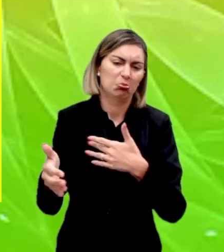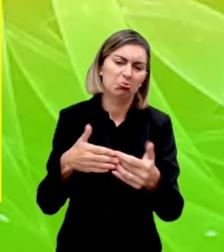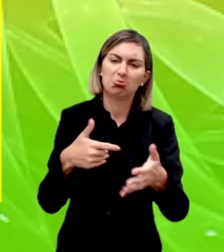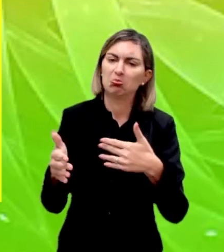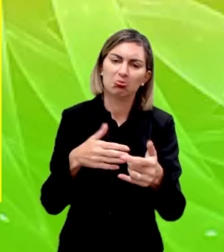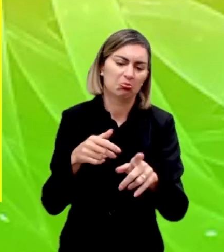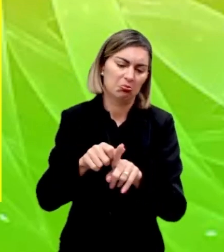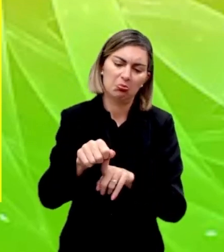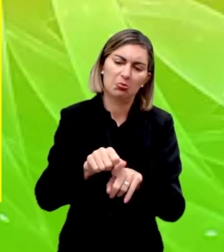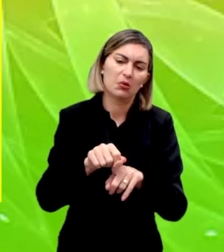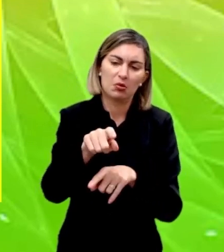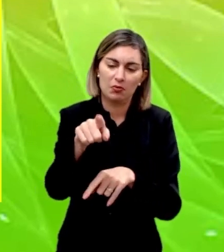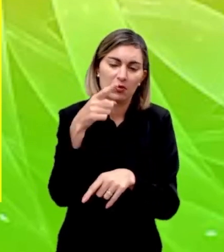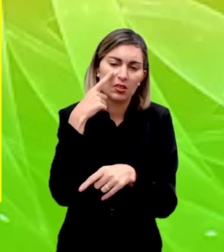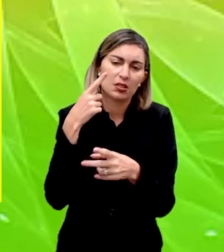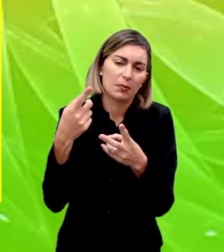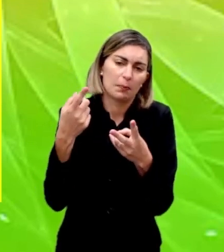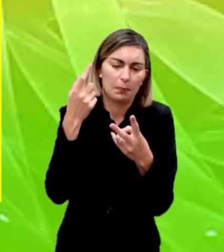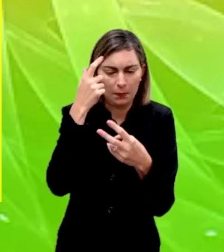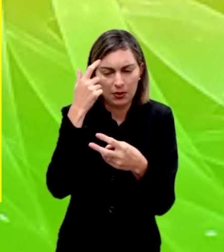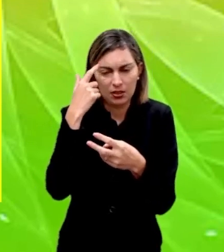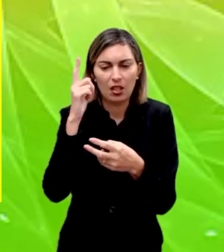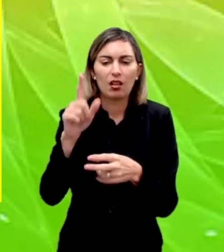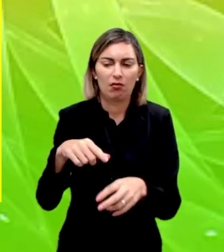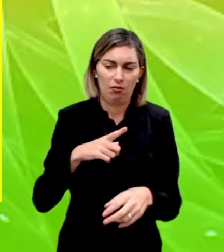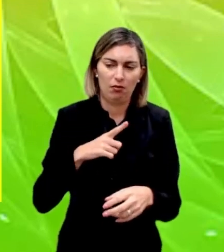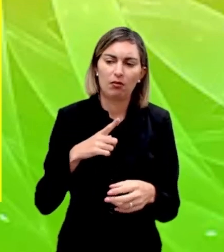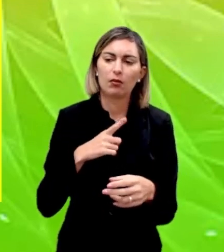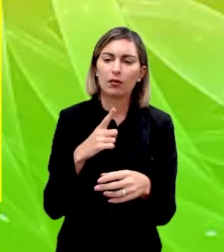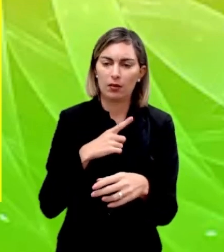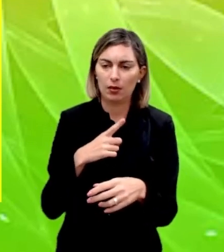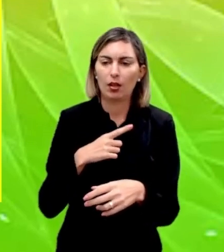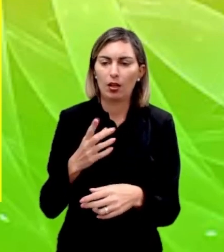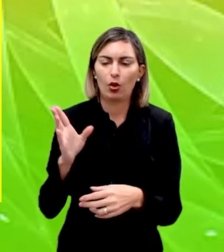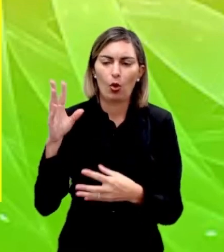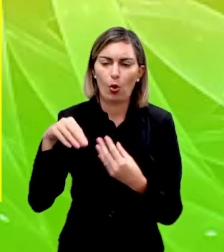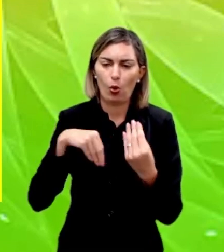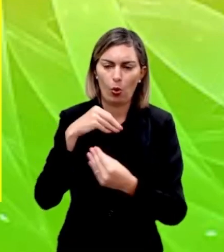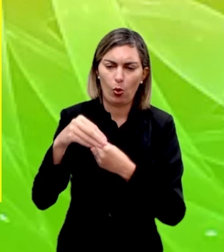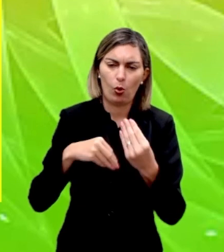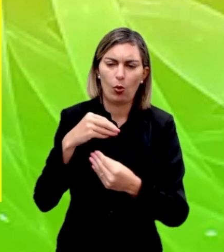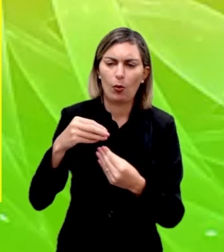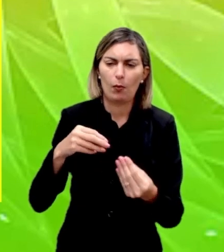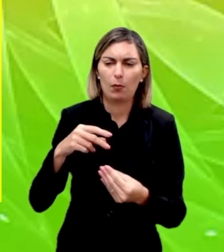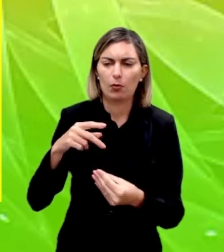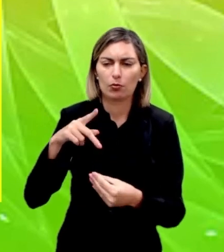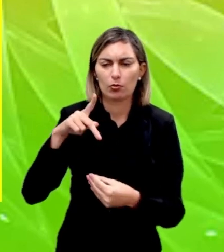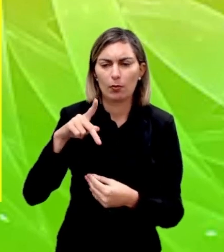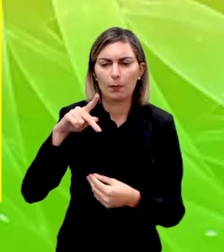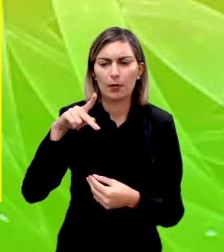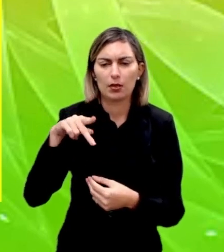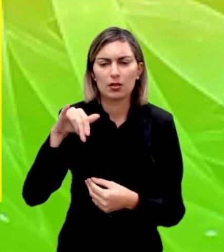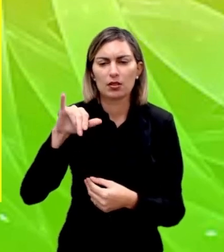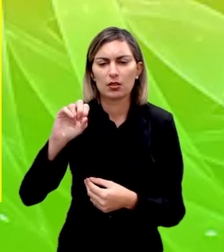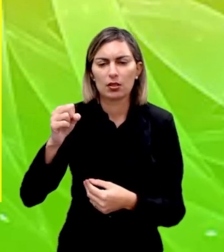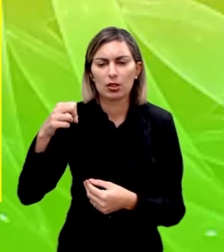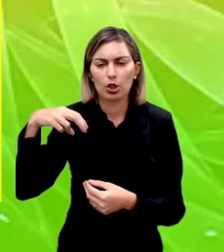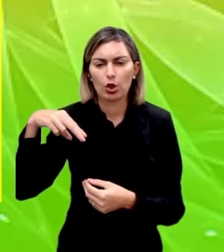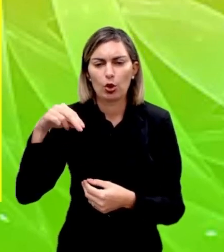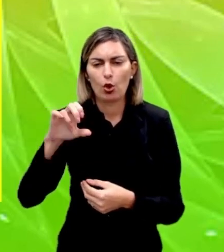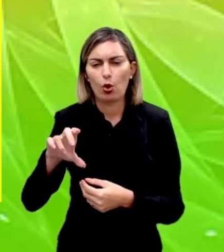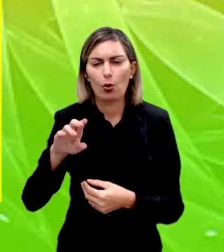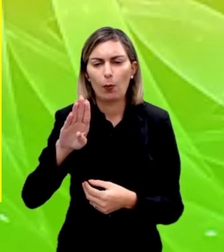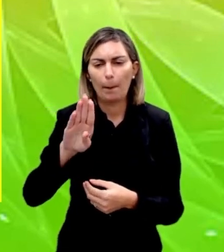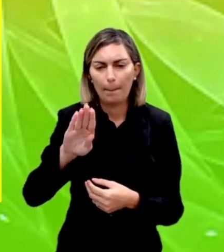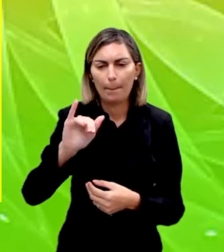que você pensar, ele tem esse composto aqui, ó, bisfenol. Todo ele tem esse composto aí.